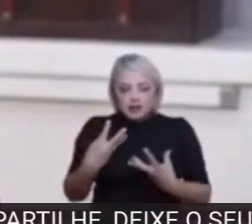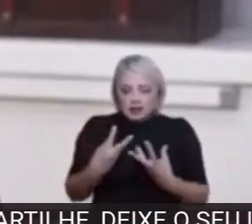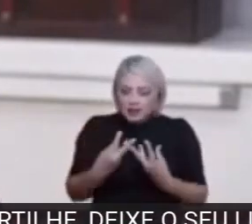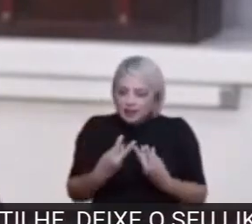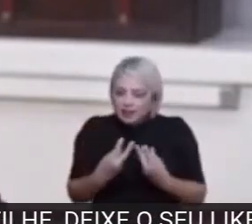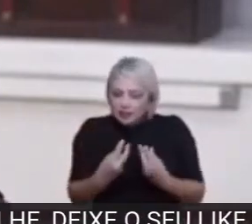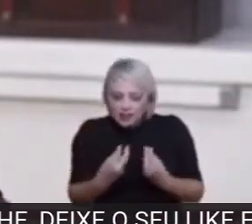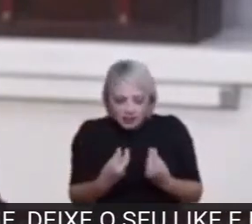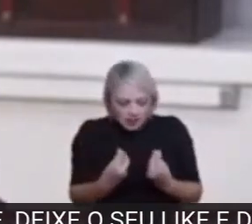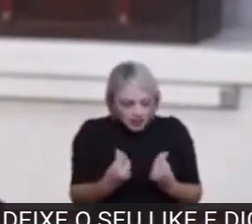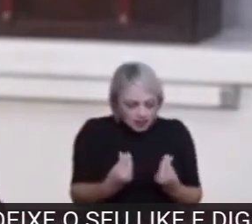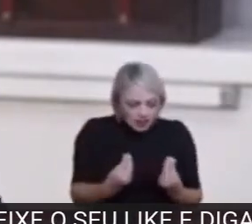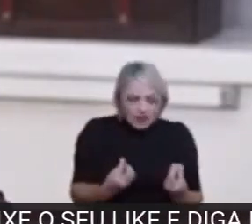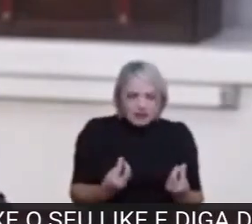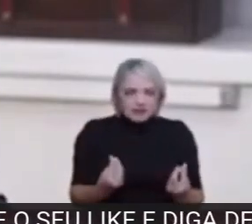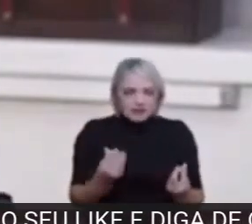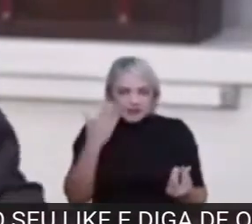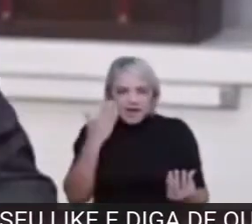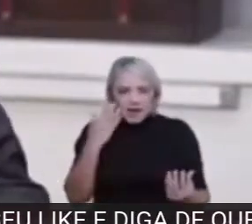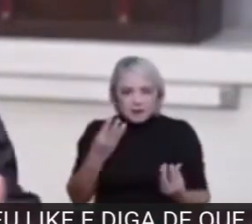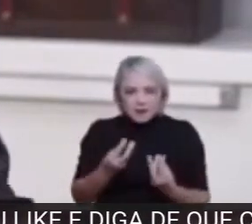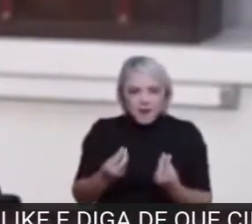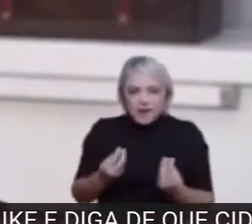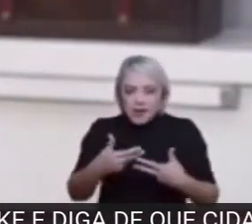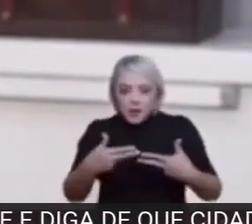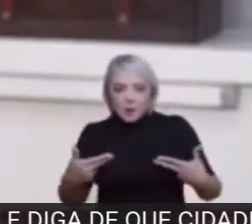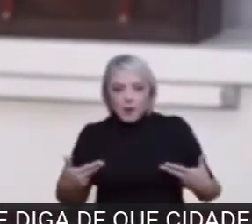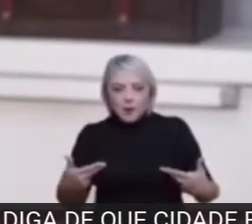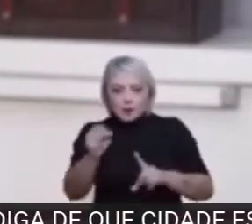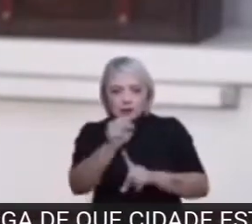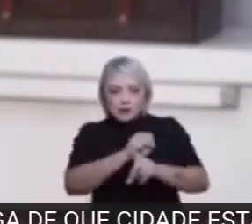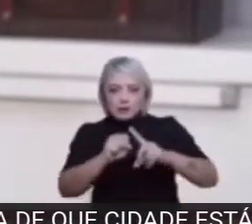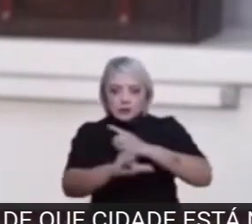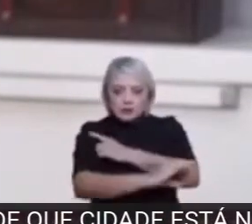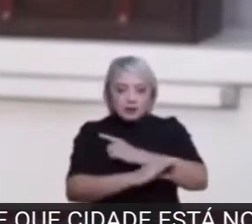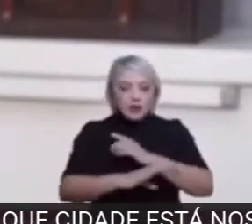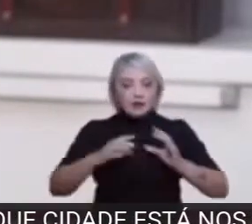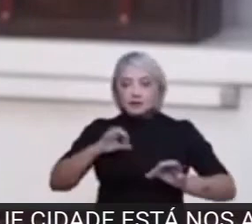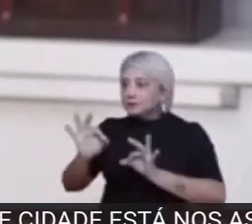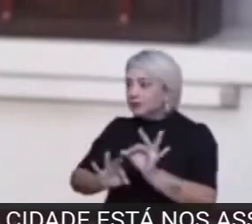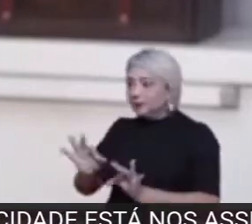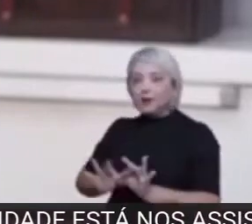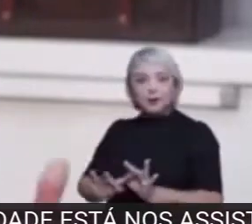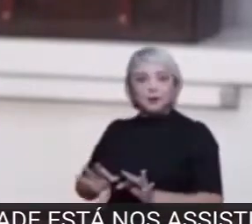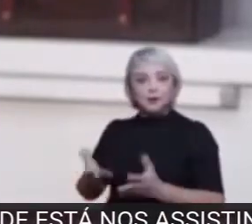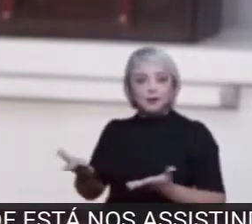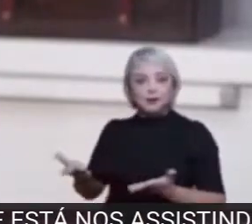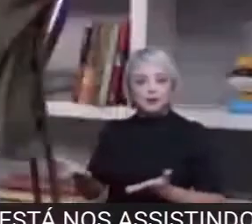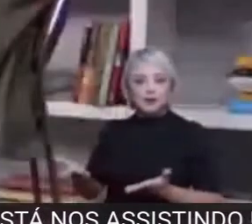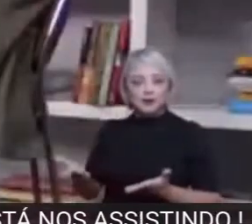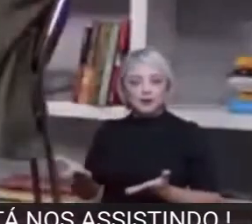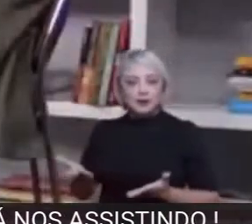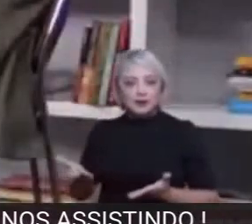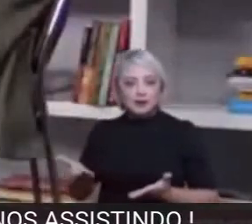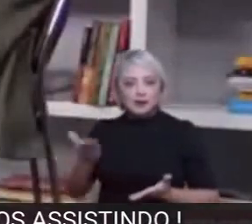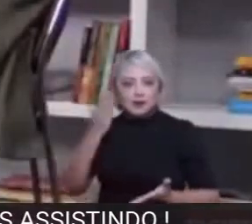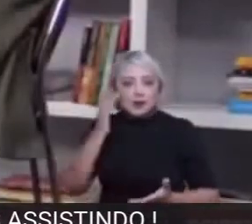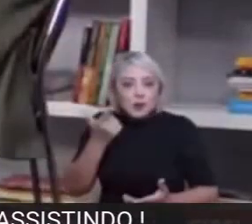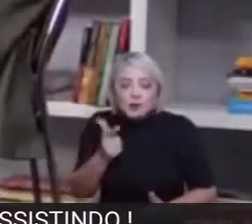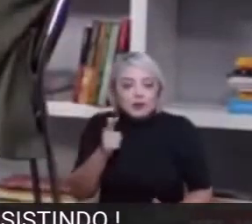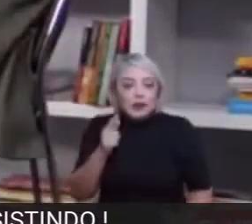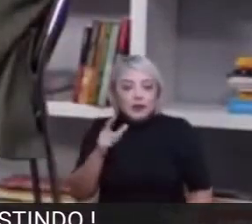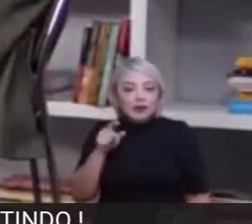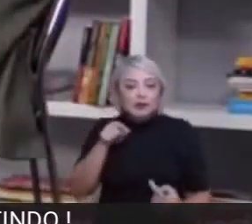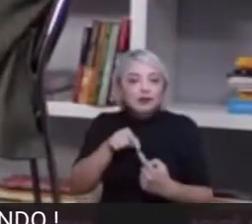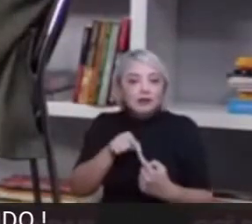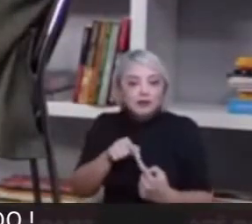sabe, uma coisa que a sociedade civil se preparou para isso. Sabe, não tem sentido, os militares deveriam